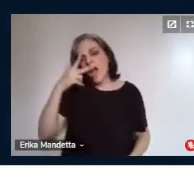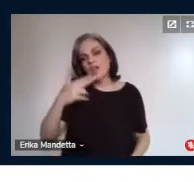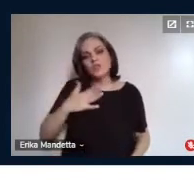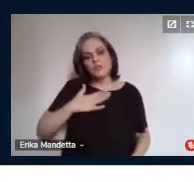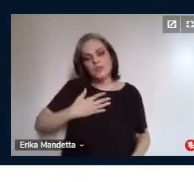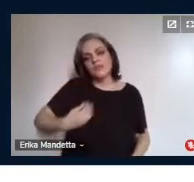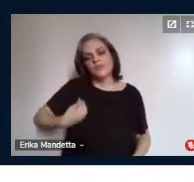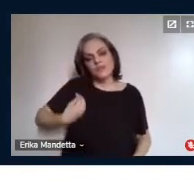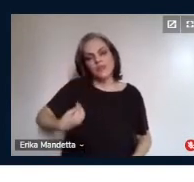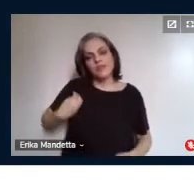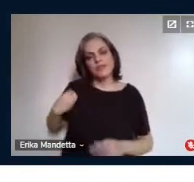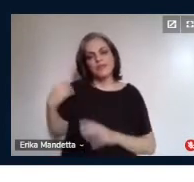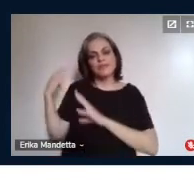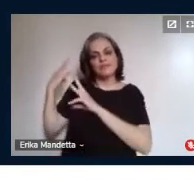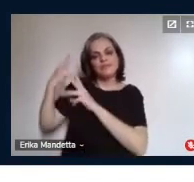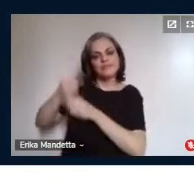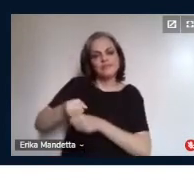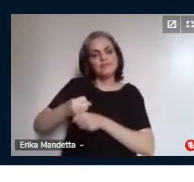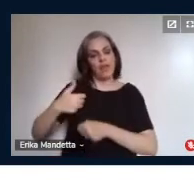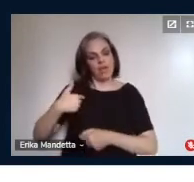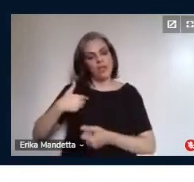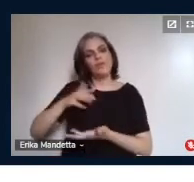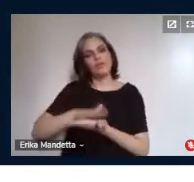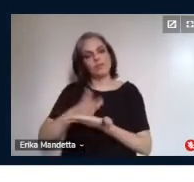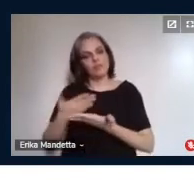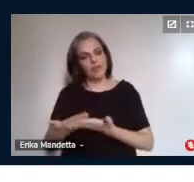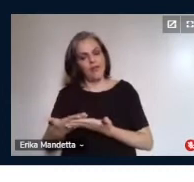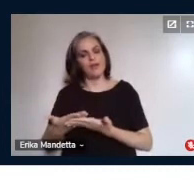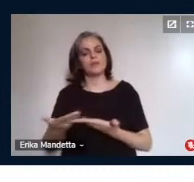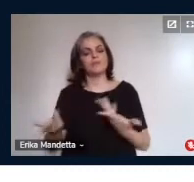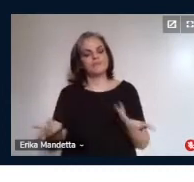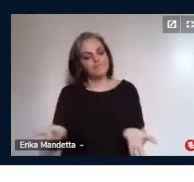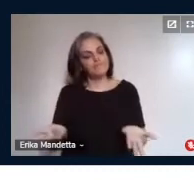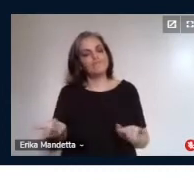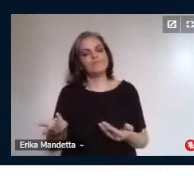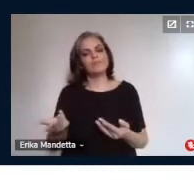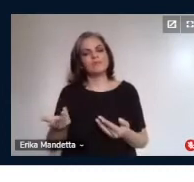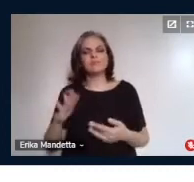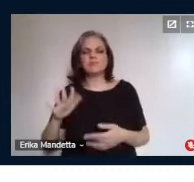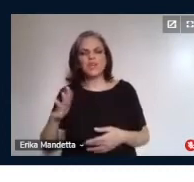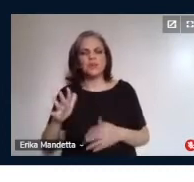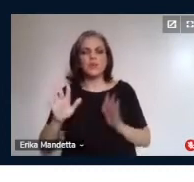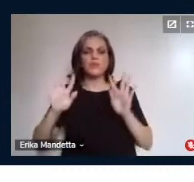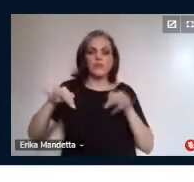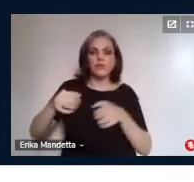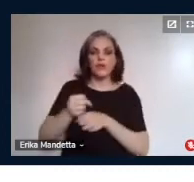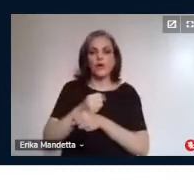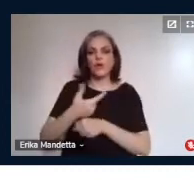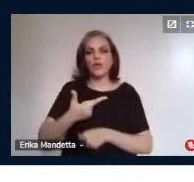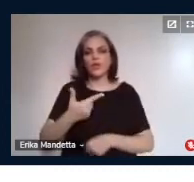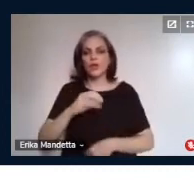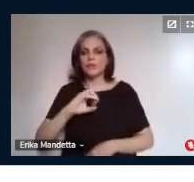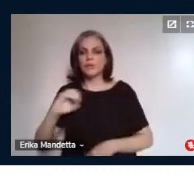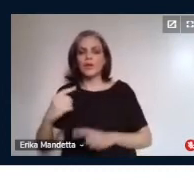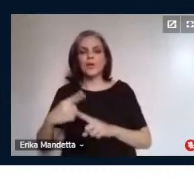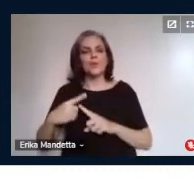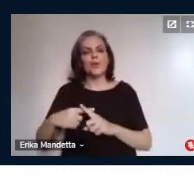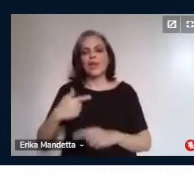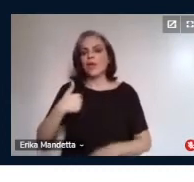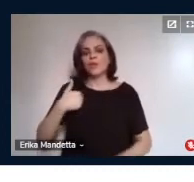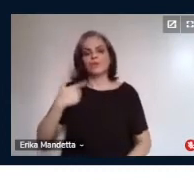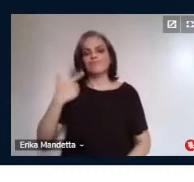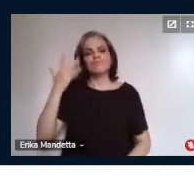trajetória profissional, que eu sou intérprete, coloquei aí desde o final dos anos 2000, porque não consigo precisar